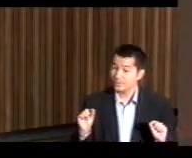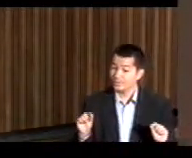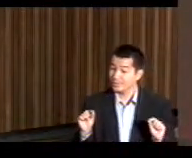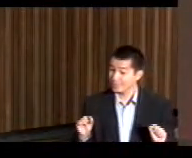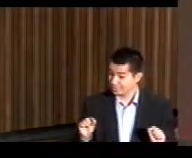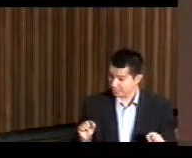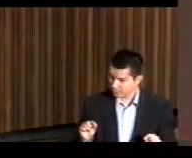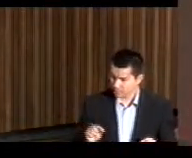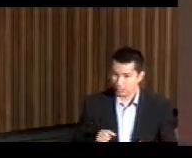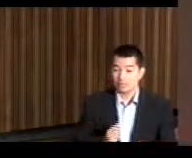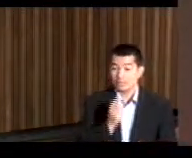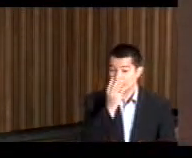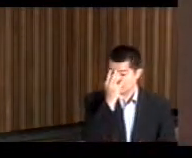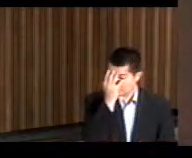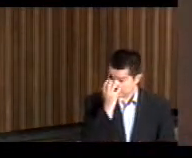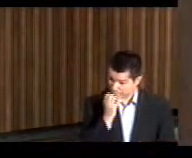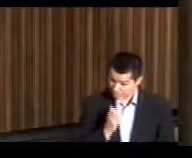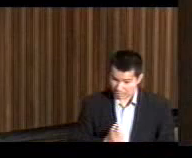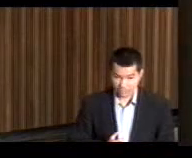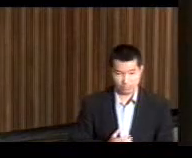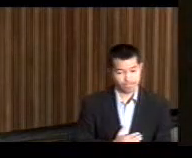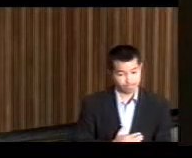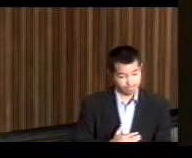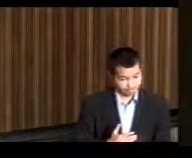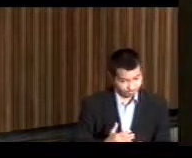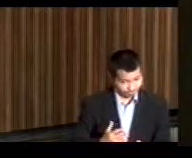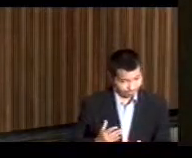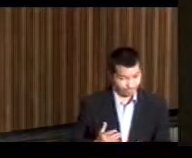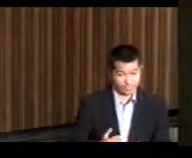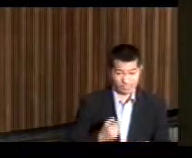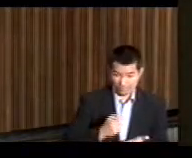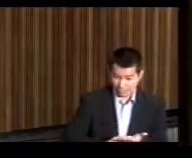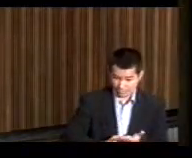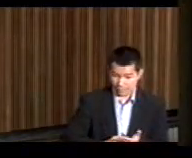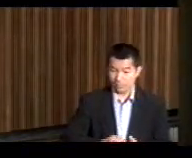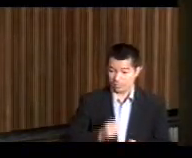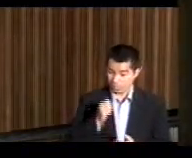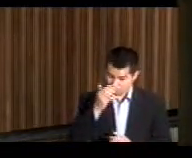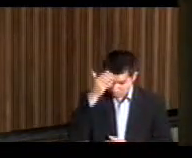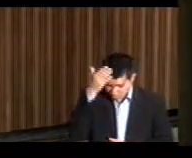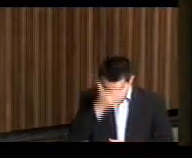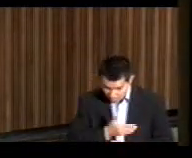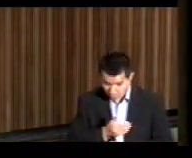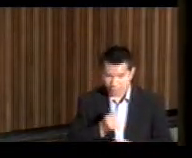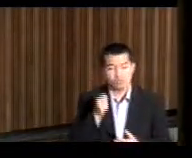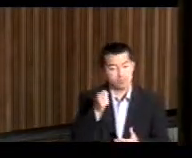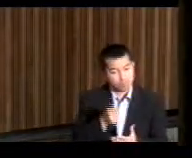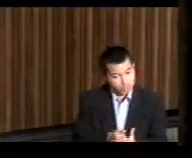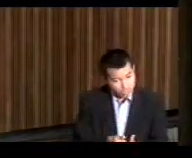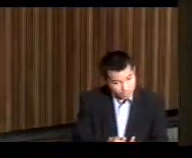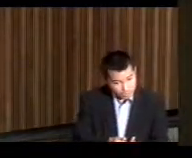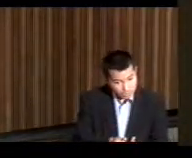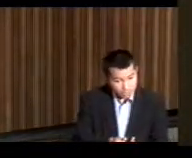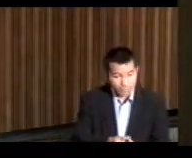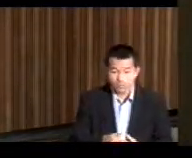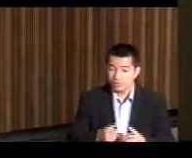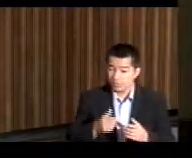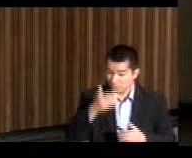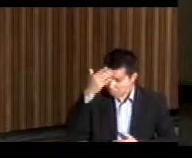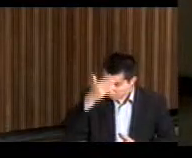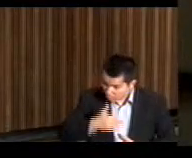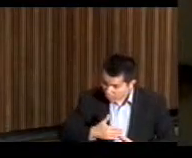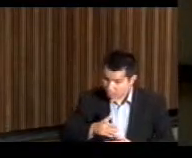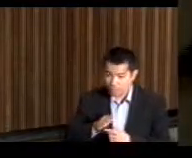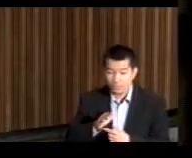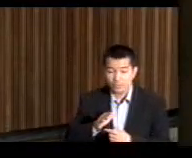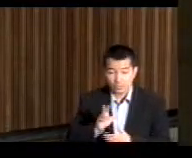isso, aquilo, outro, o outro, por contrapartida, vai pagar aquilo, outro, e assim vai. Quando a gente lê esse capítulo, a